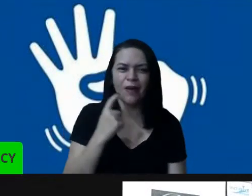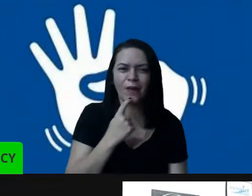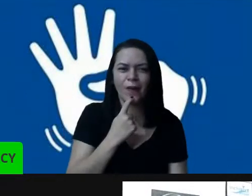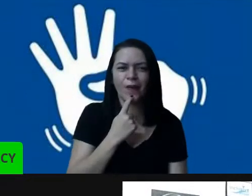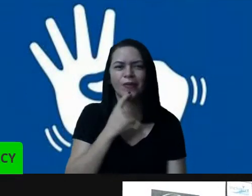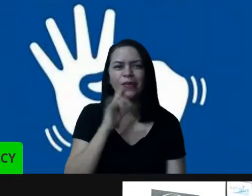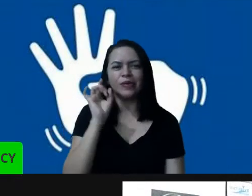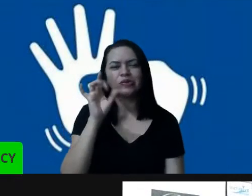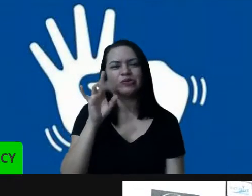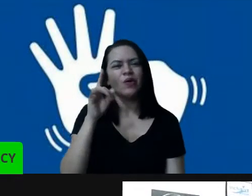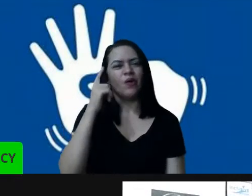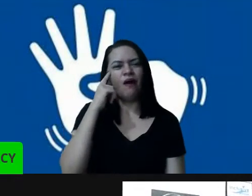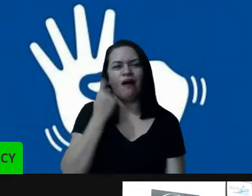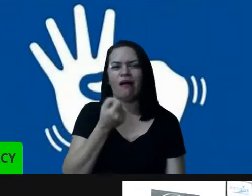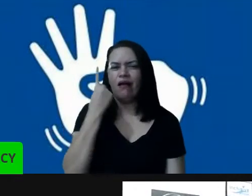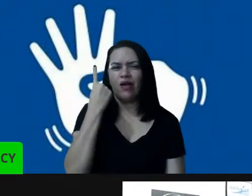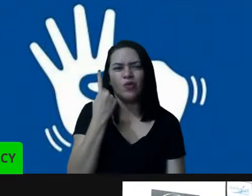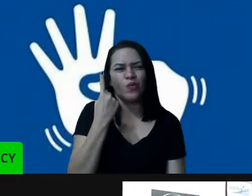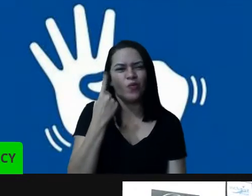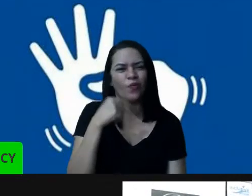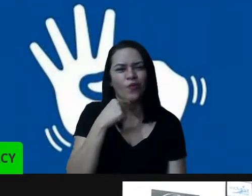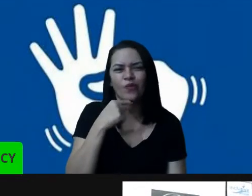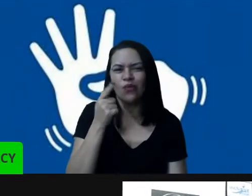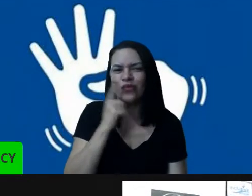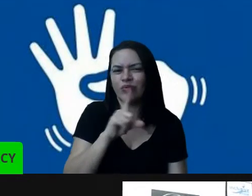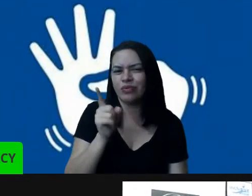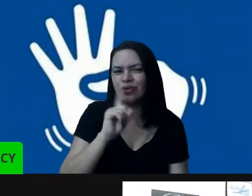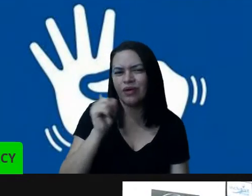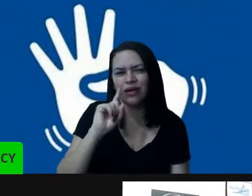só um não dá. Tá? Como é que vocês reagem?